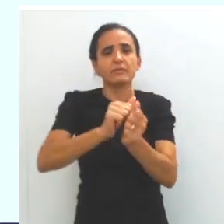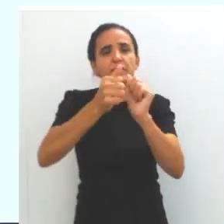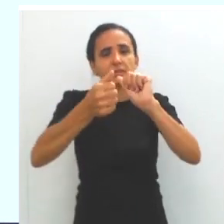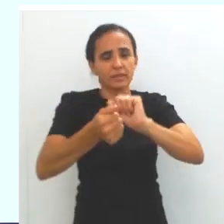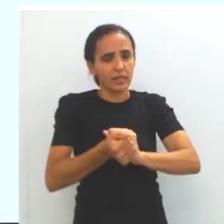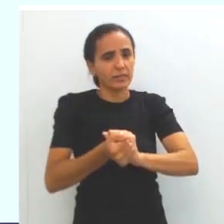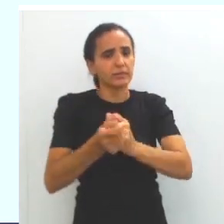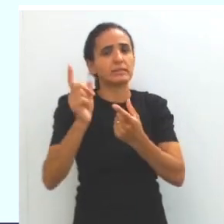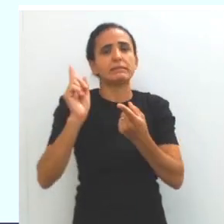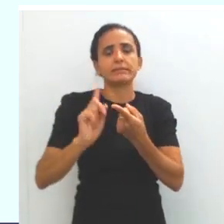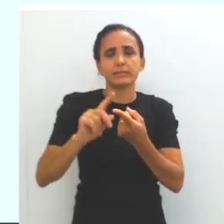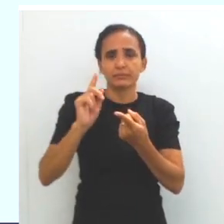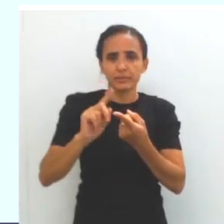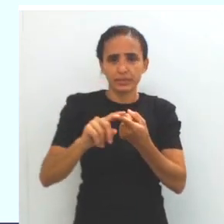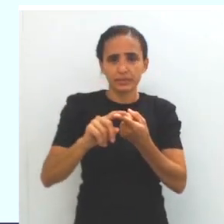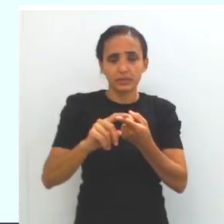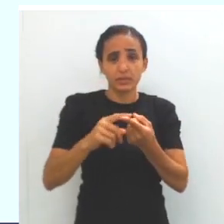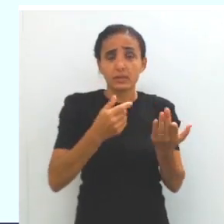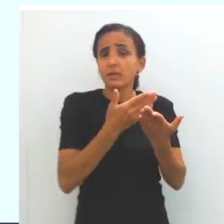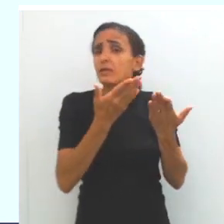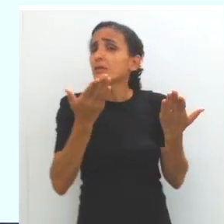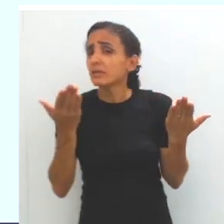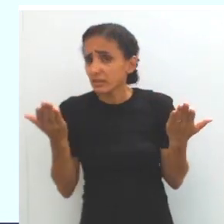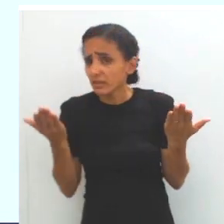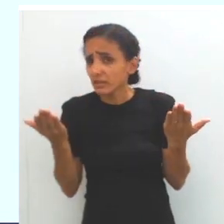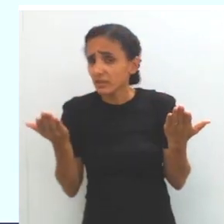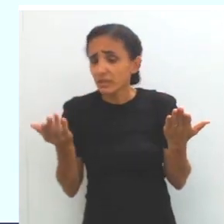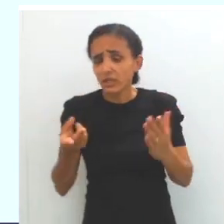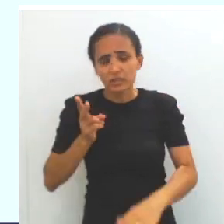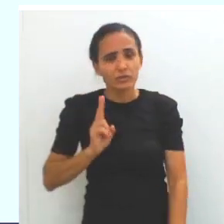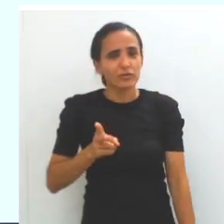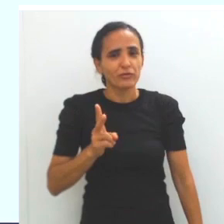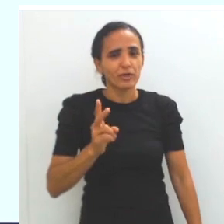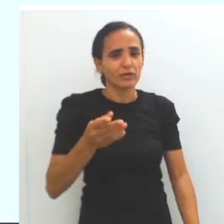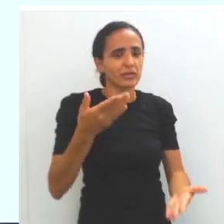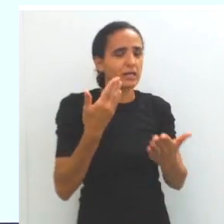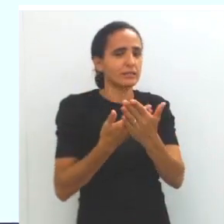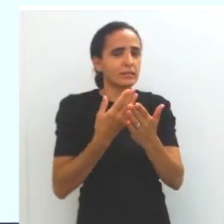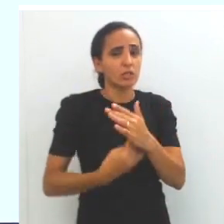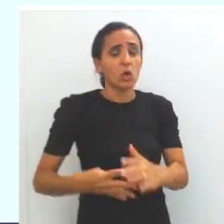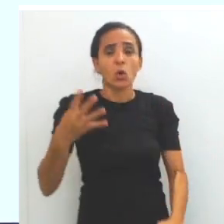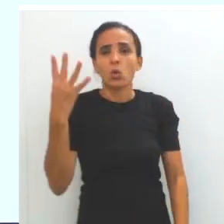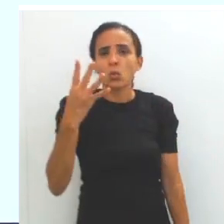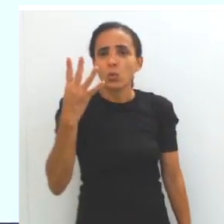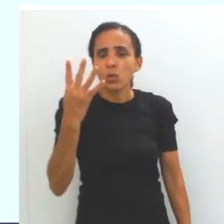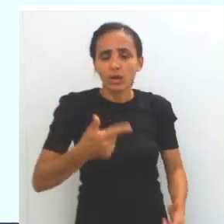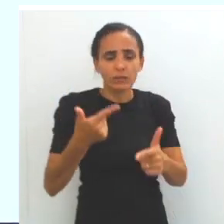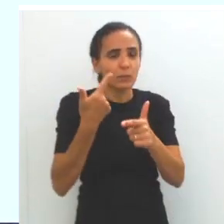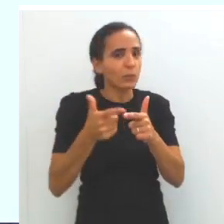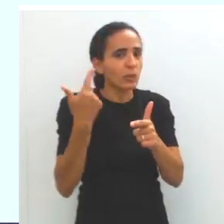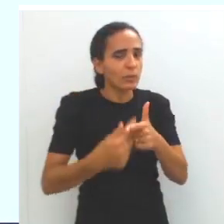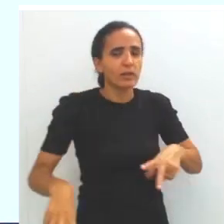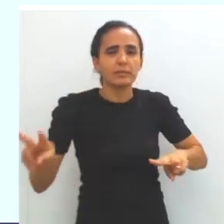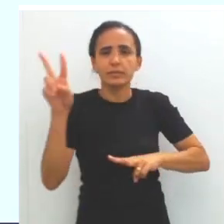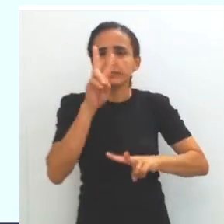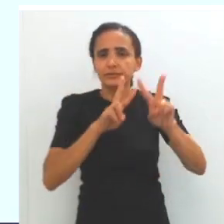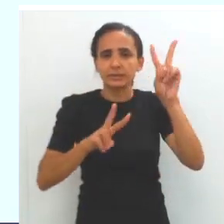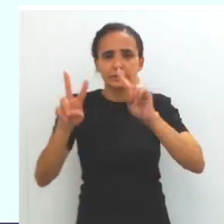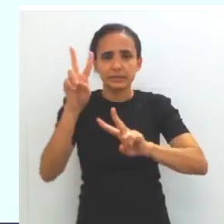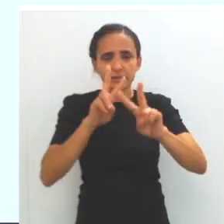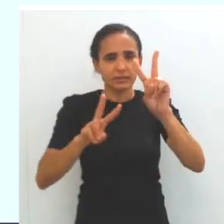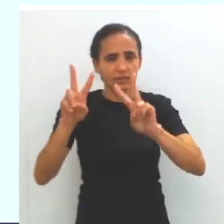lentes cilíndricas. Ok? E aí a gente vai para o quarto problema de